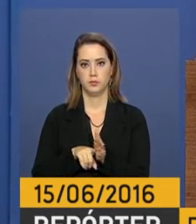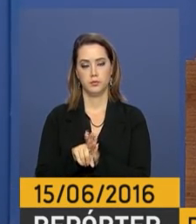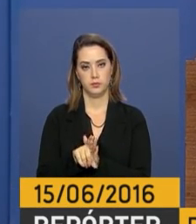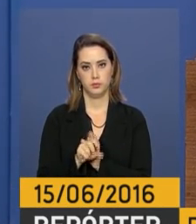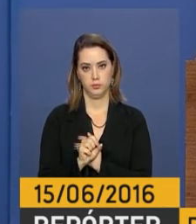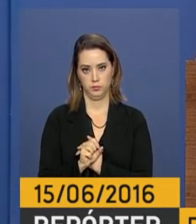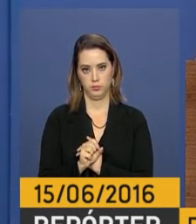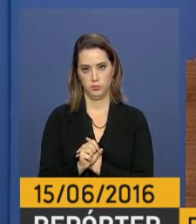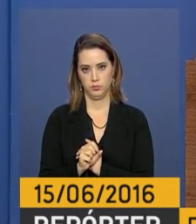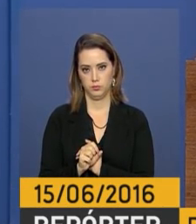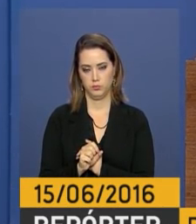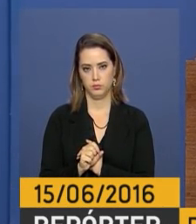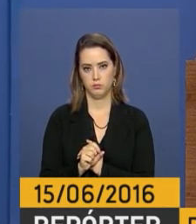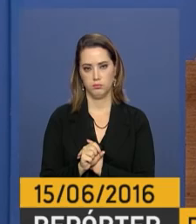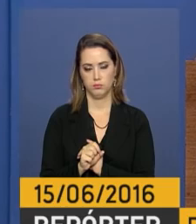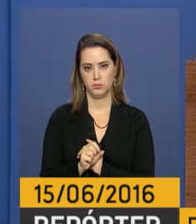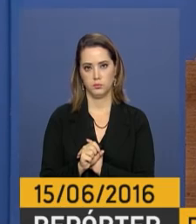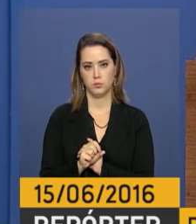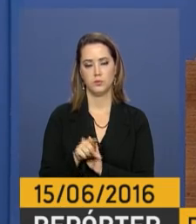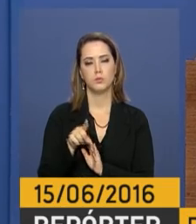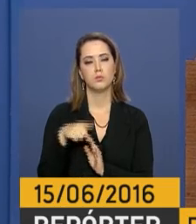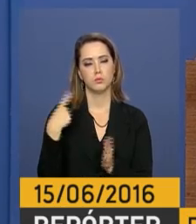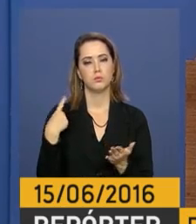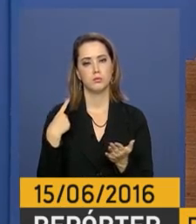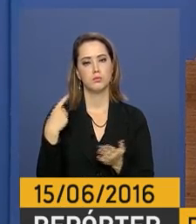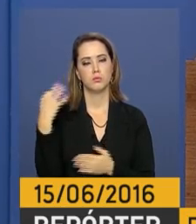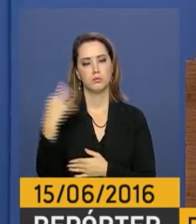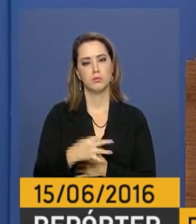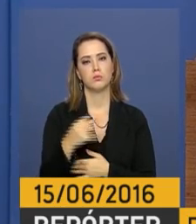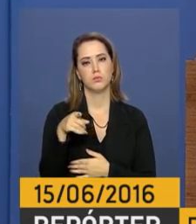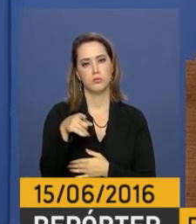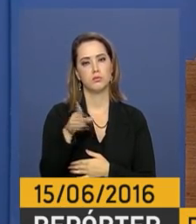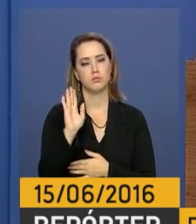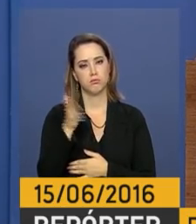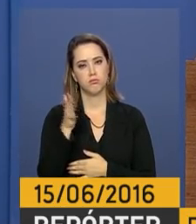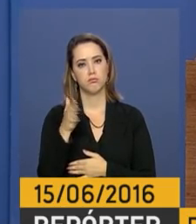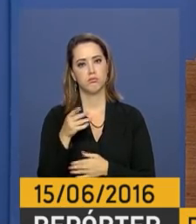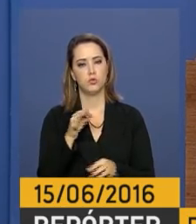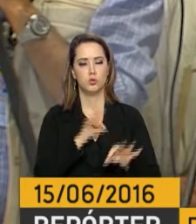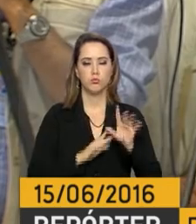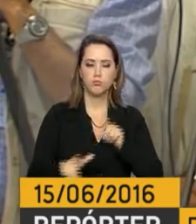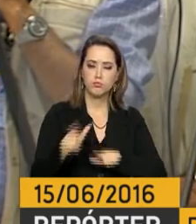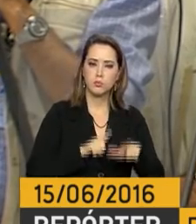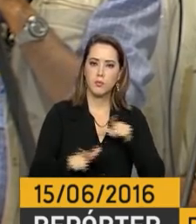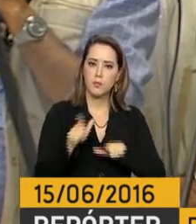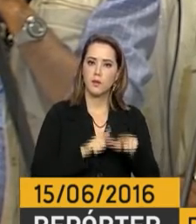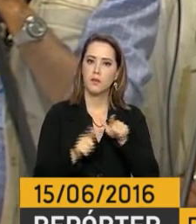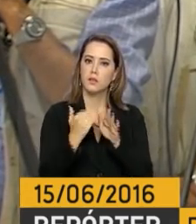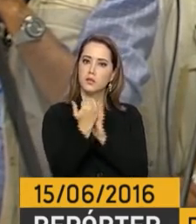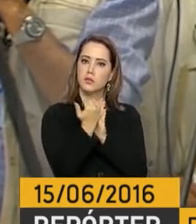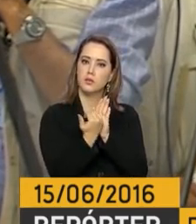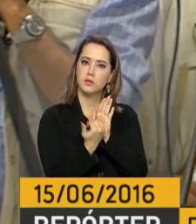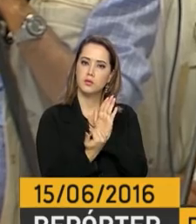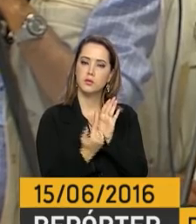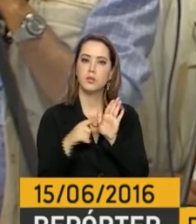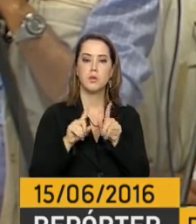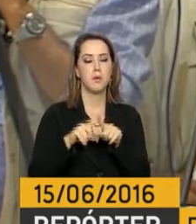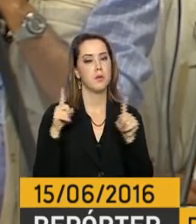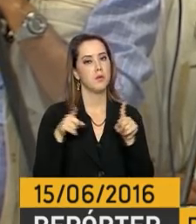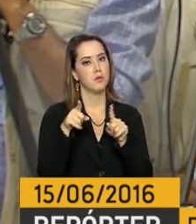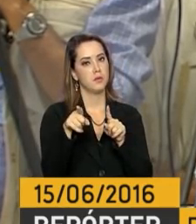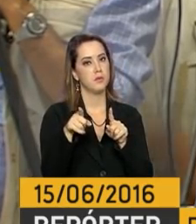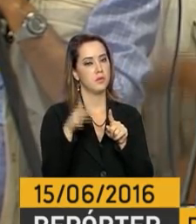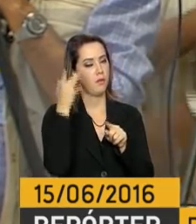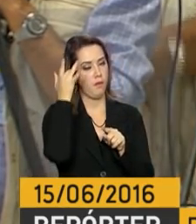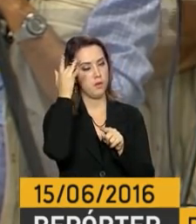Eh, certamente o senhor e a sua equipe, vocês tiveram muito trabalho para formular essa proposta de emenda constitucional, mas talvez vocês tenham concluído a parte